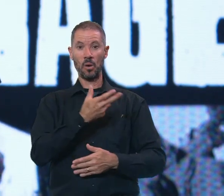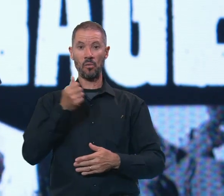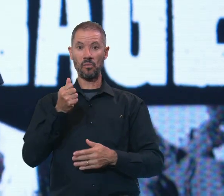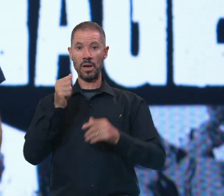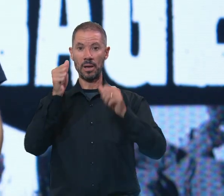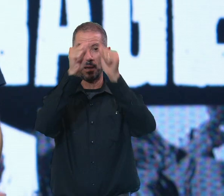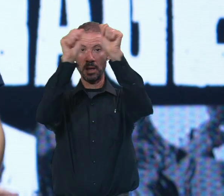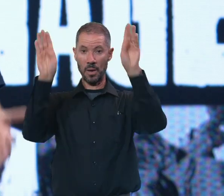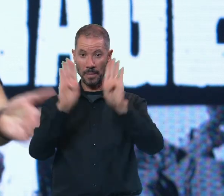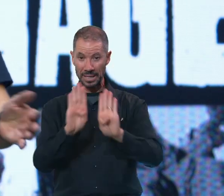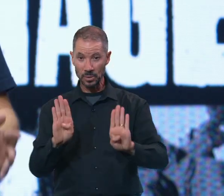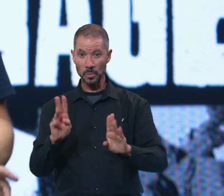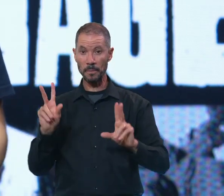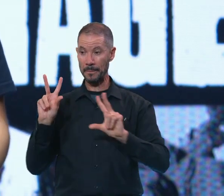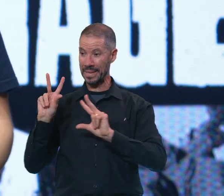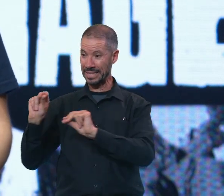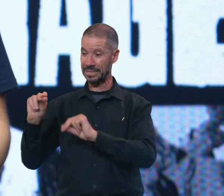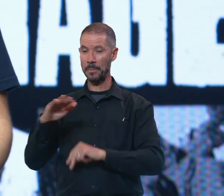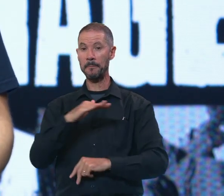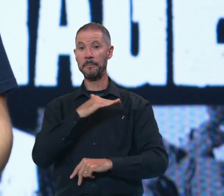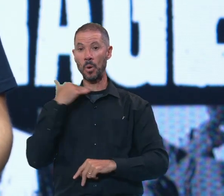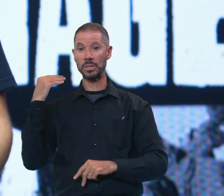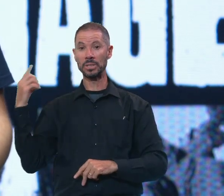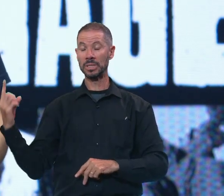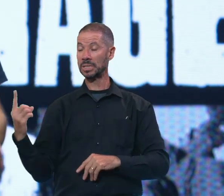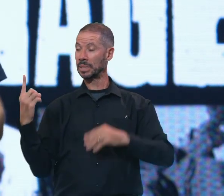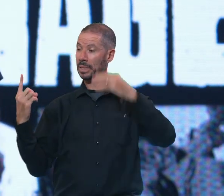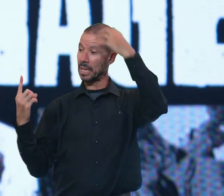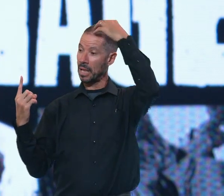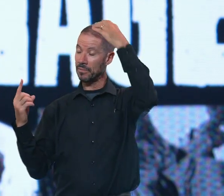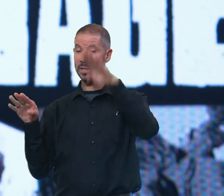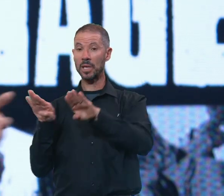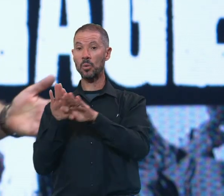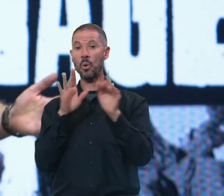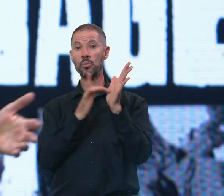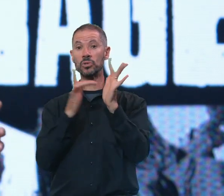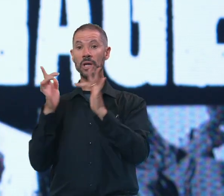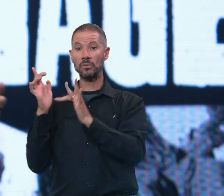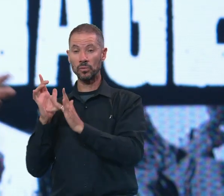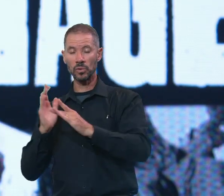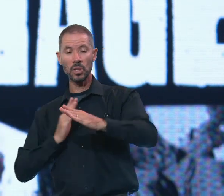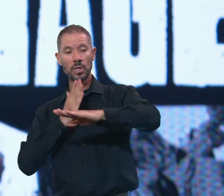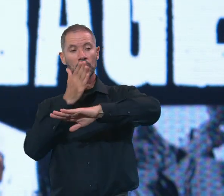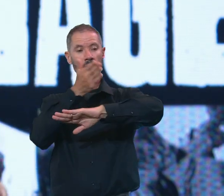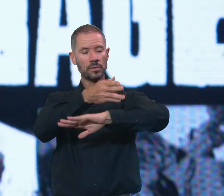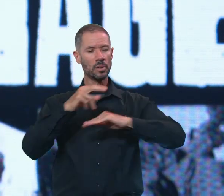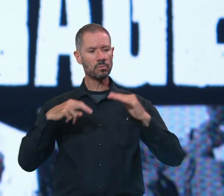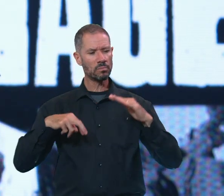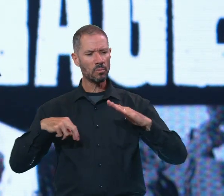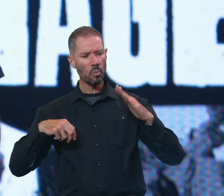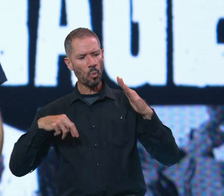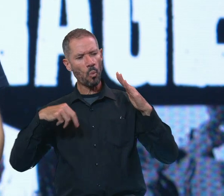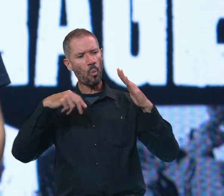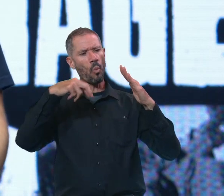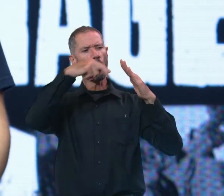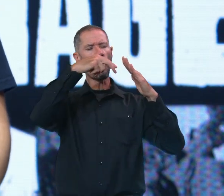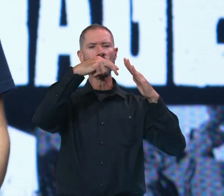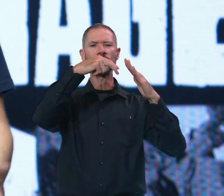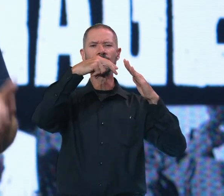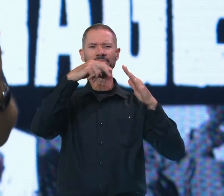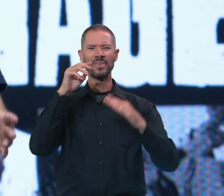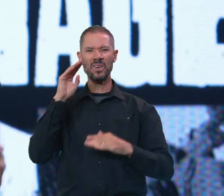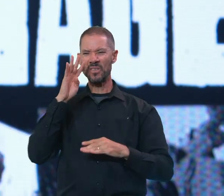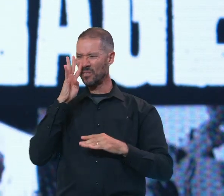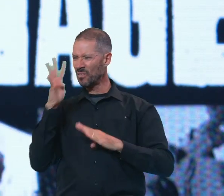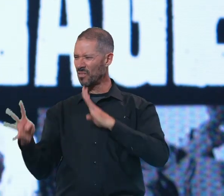merecia a morte. Assim como Jesus, Davi atravessou o Cedron e subiu ao Monte das Oliveiras, foi acusado